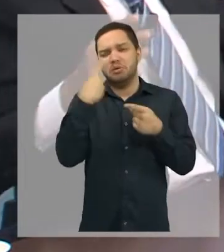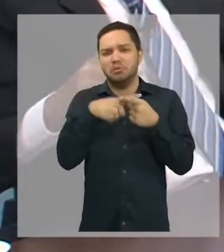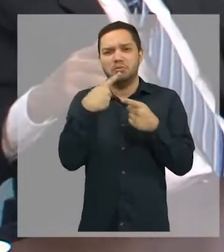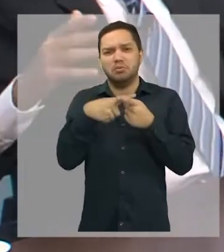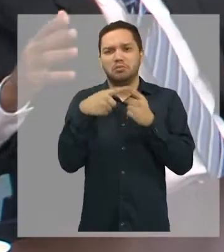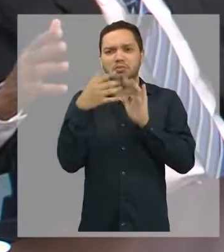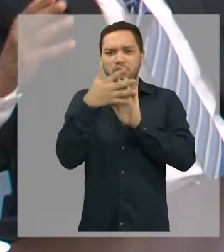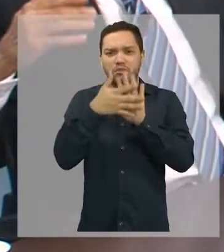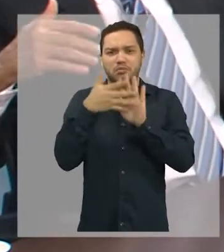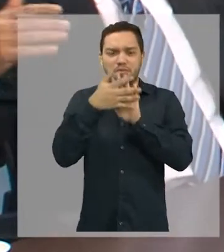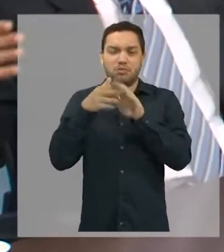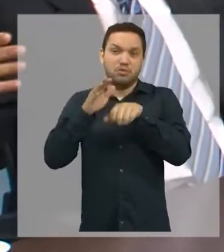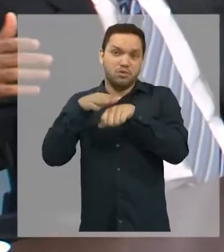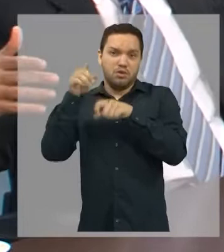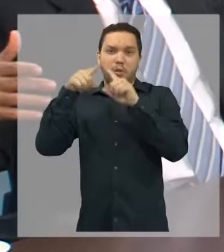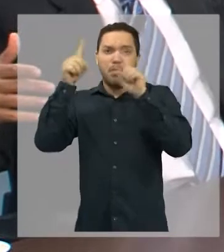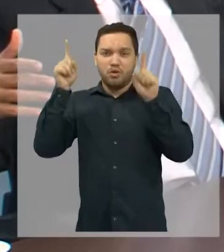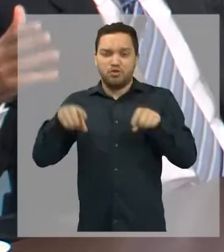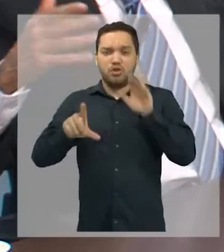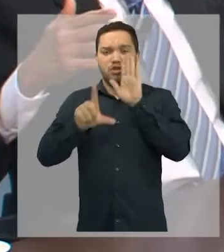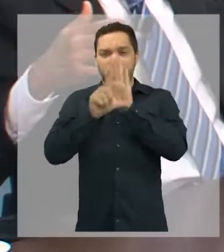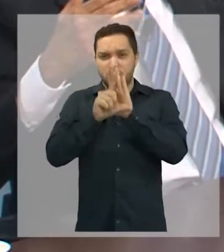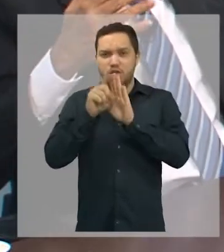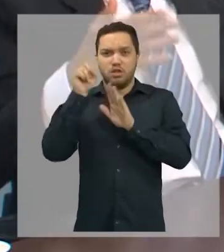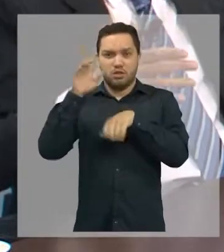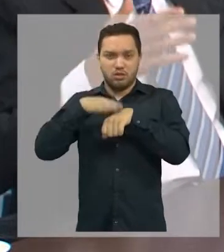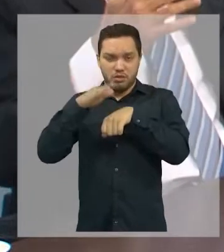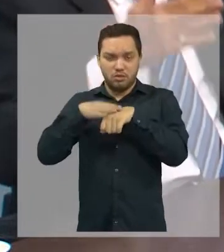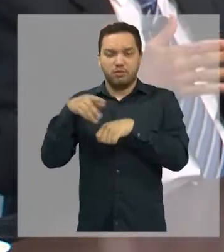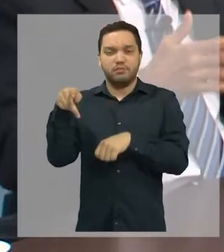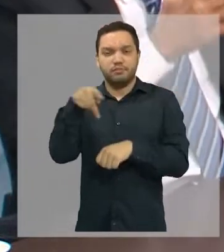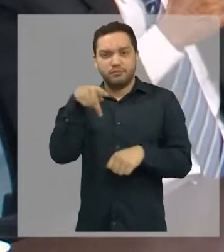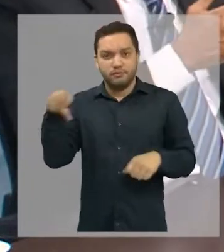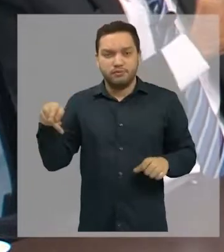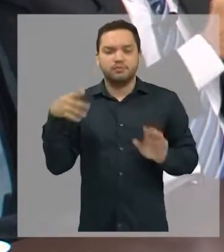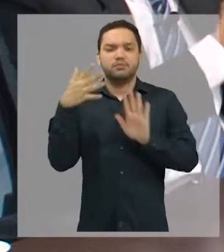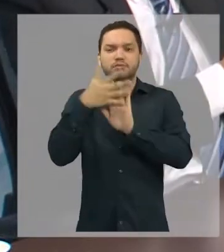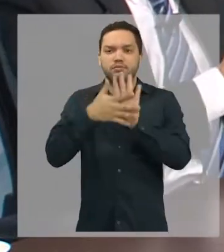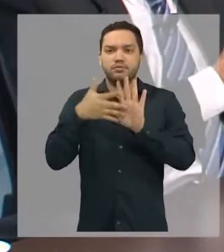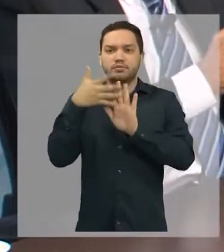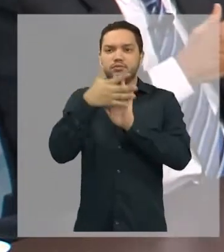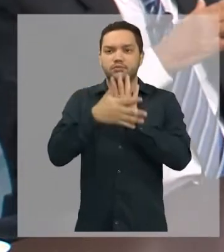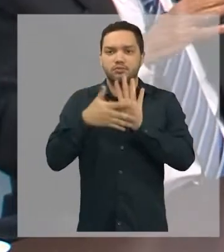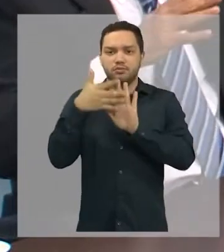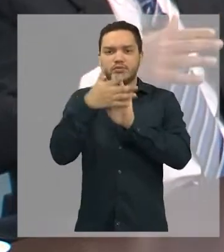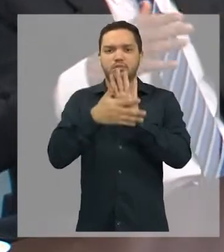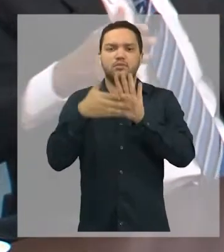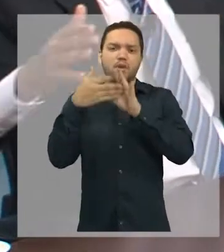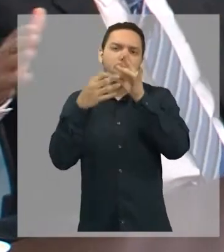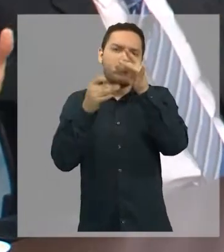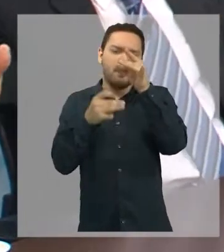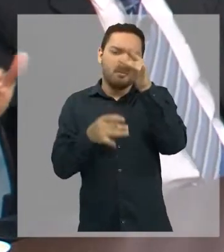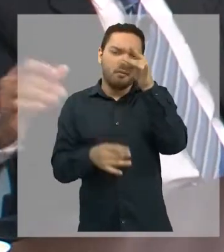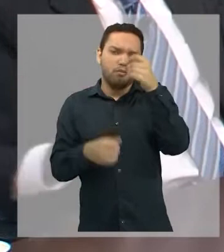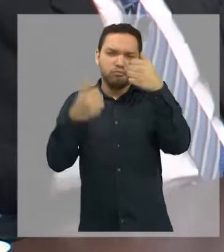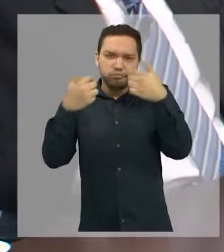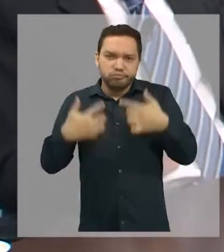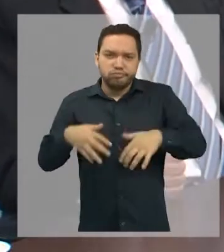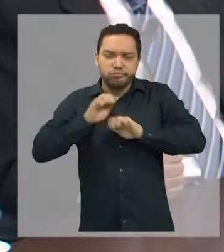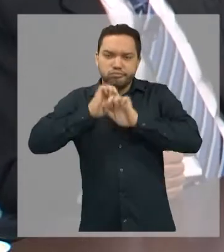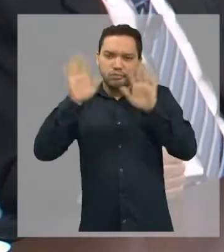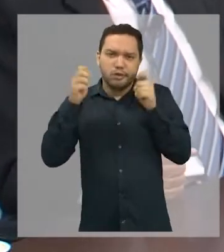as mensagens de iniciativa do Legislativo, a iniciativa legislativa do Executivo, forem bem